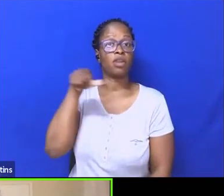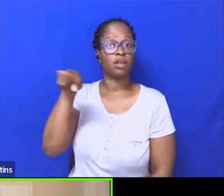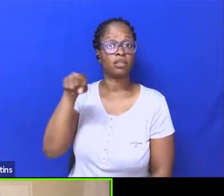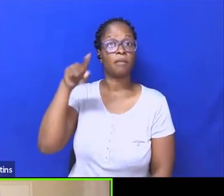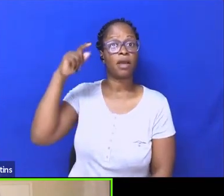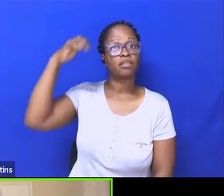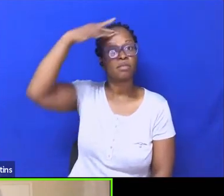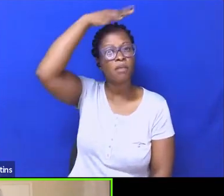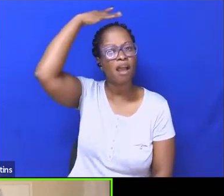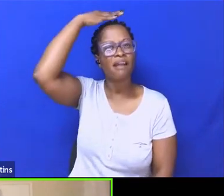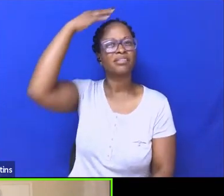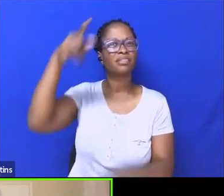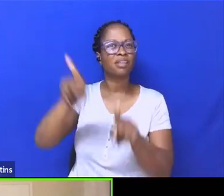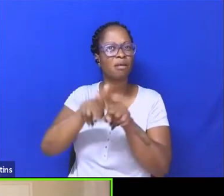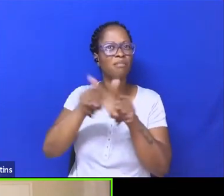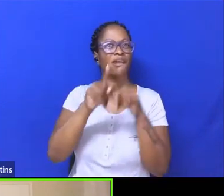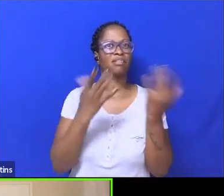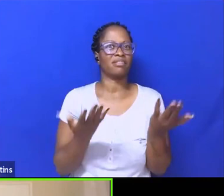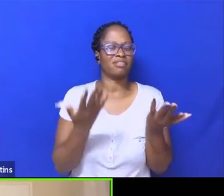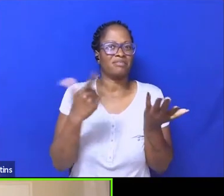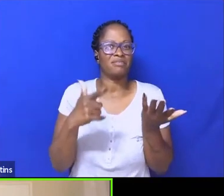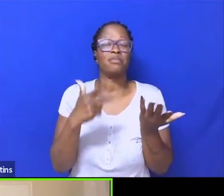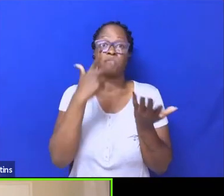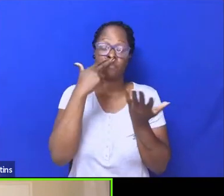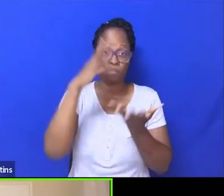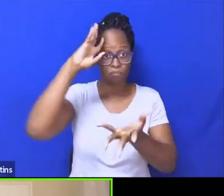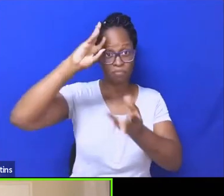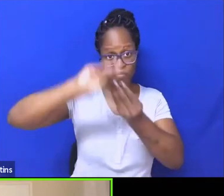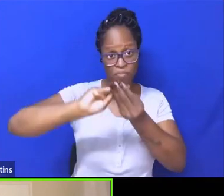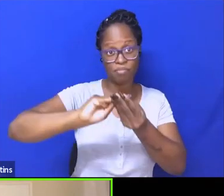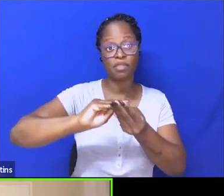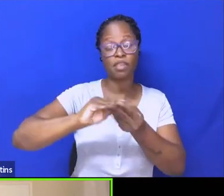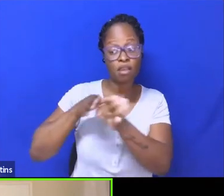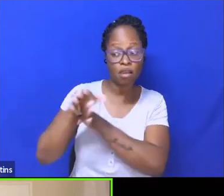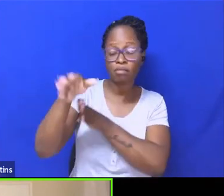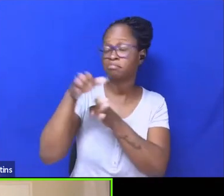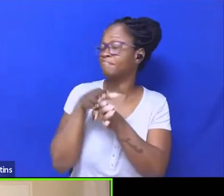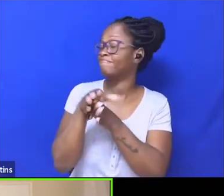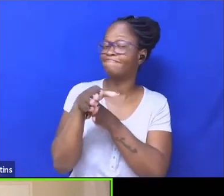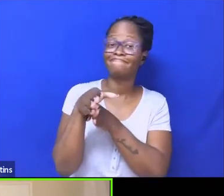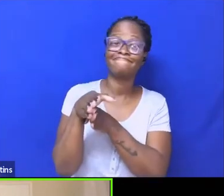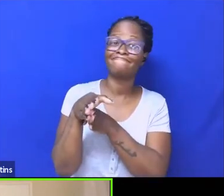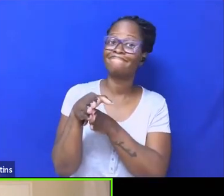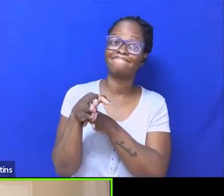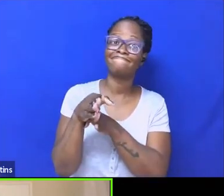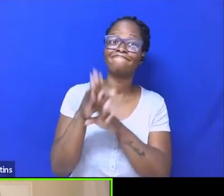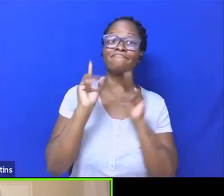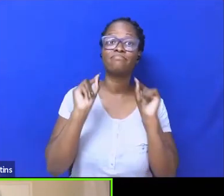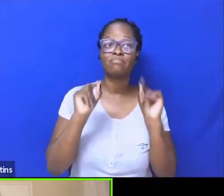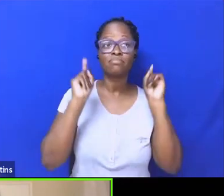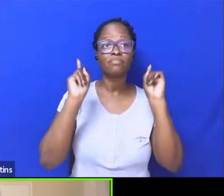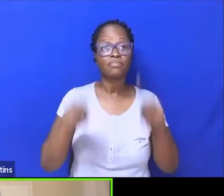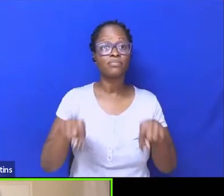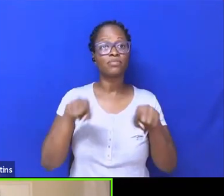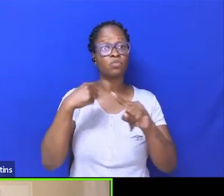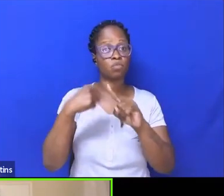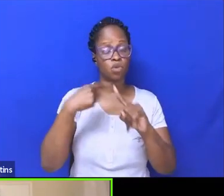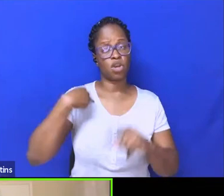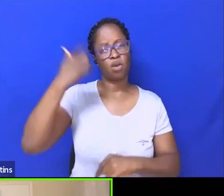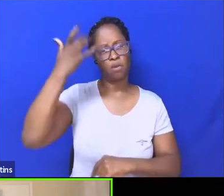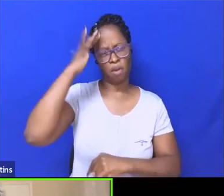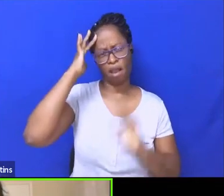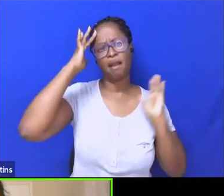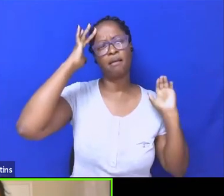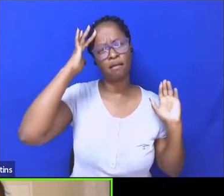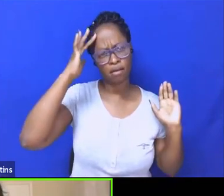mais que aconsejar o que penso é que não podemos soltarnos